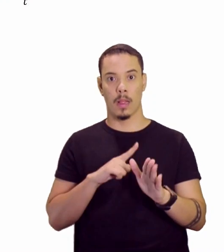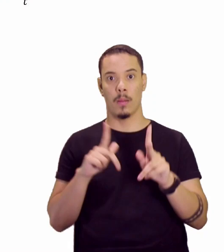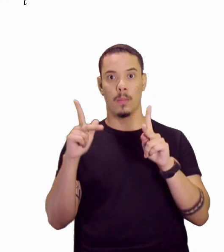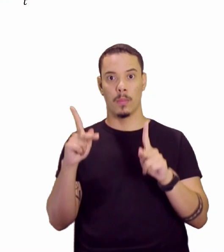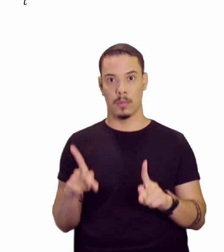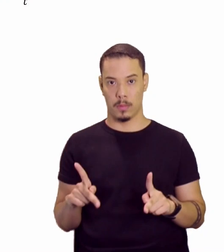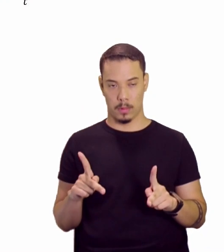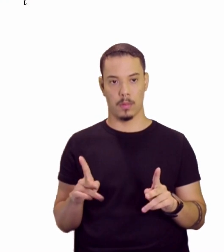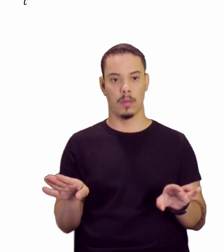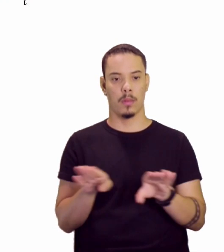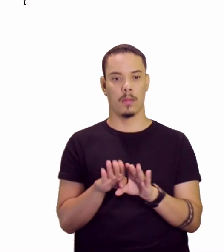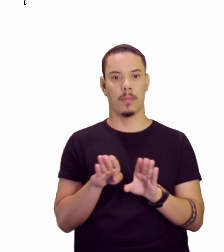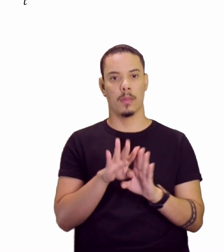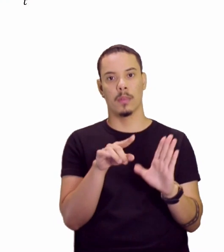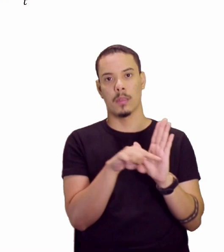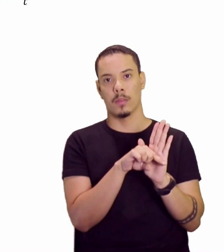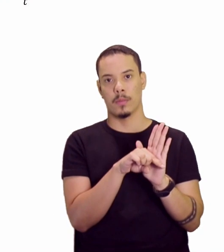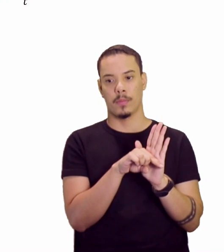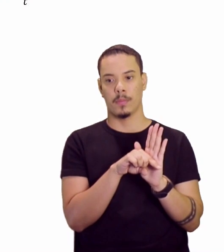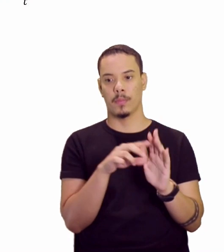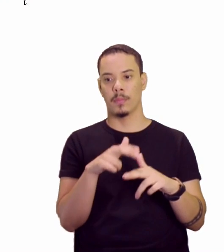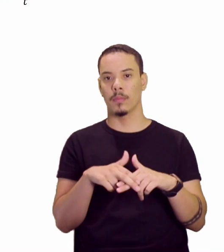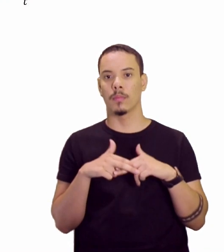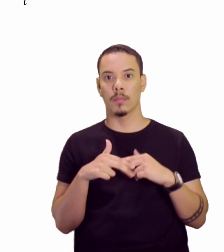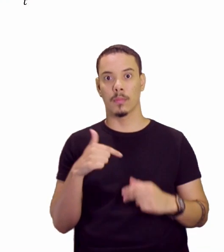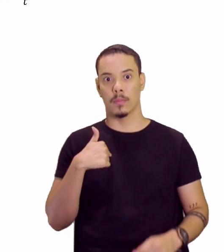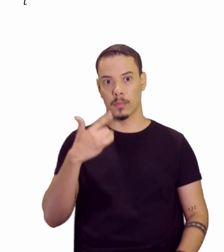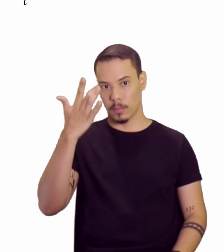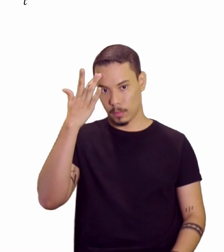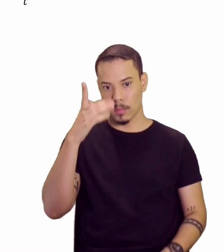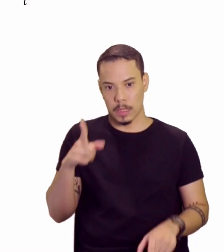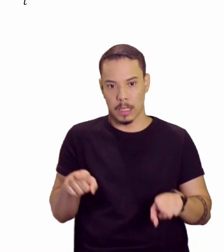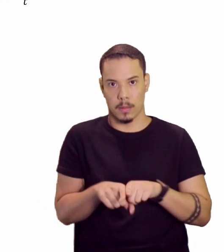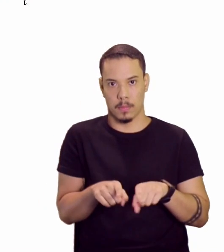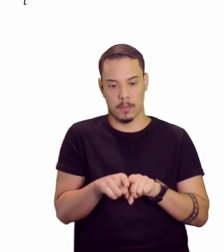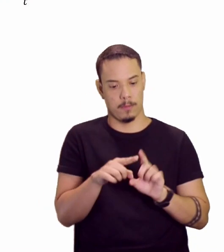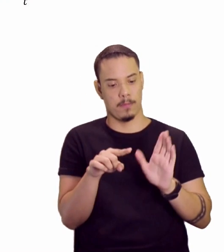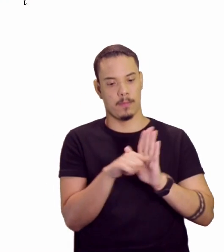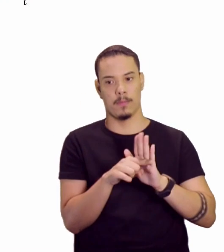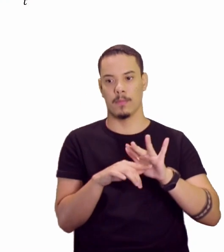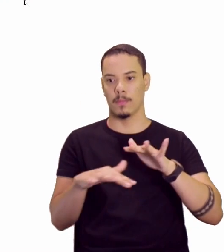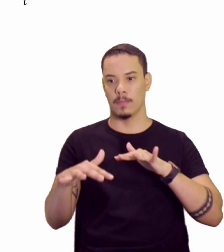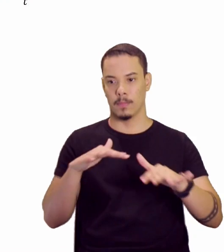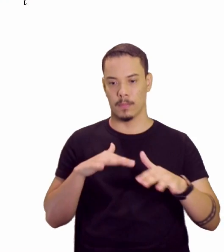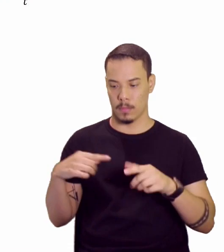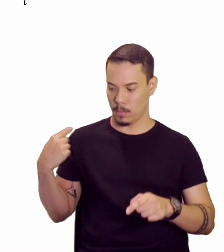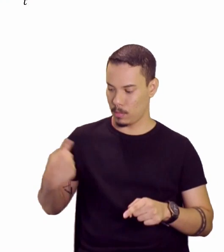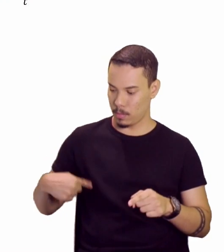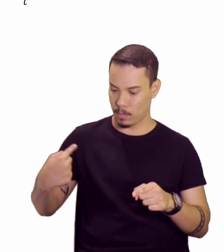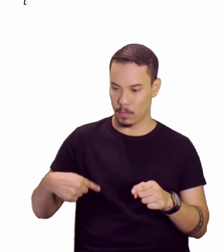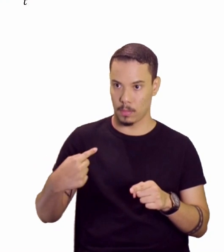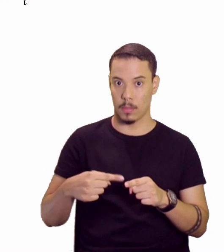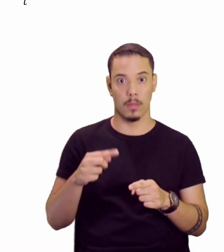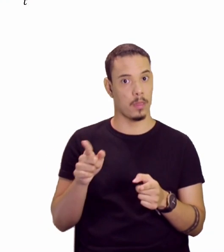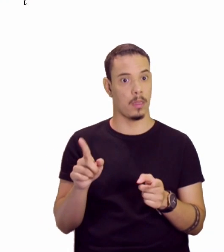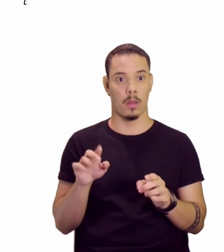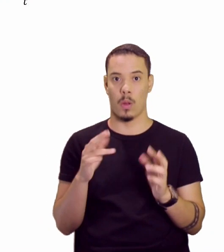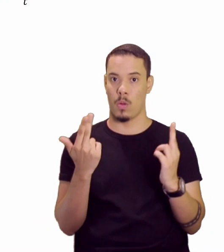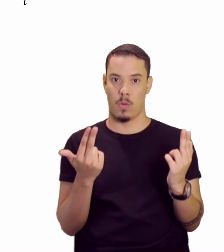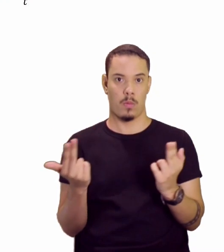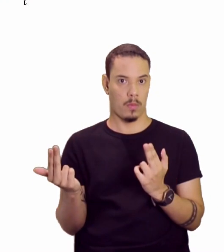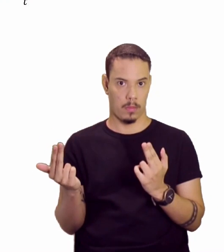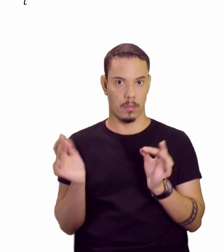posições, e a velocidade é negativa. E aí, como a aceleração também é negativa, o movimento acelerado, porque os sinais são